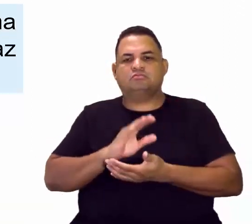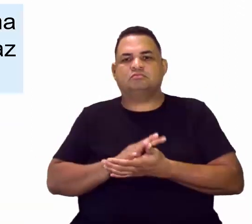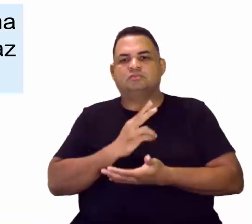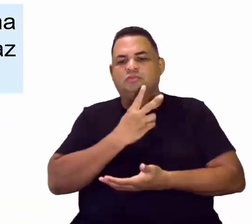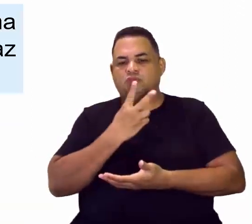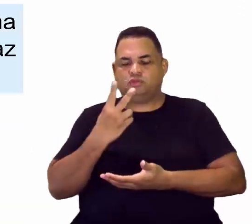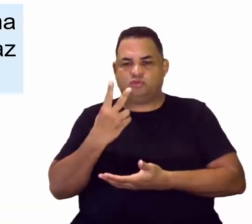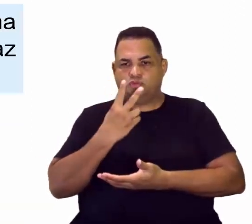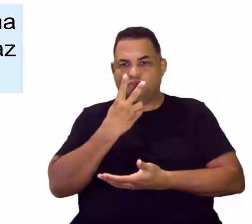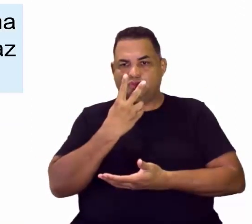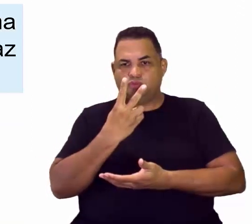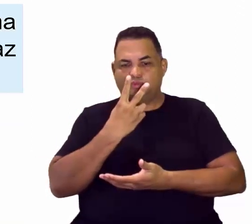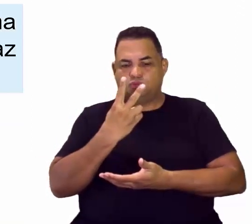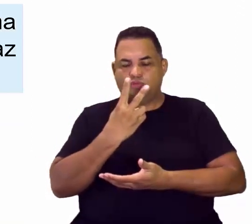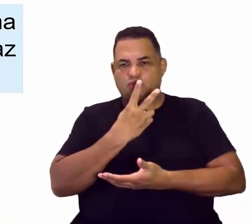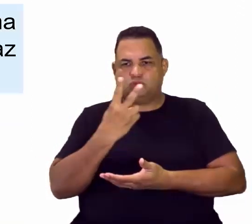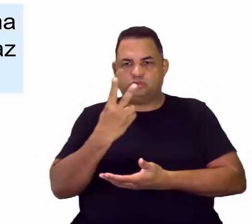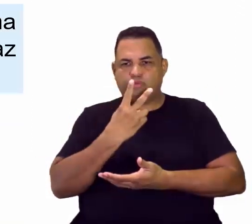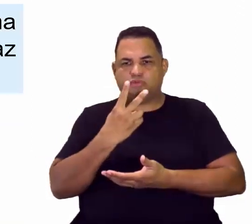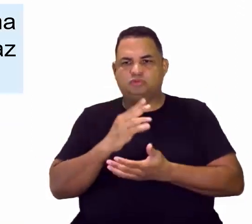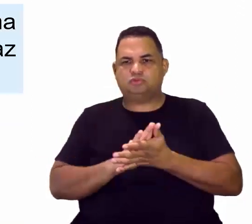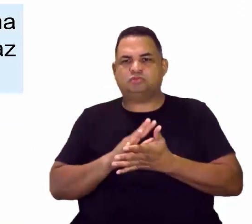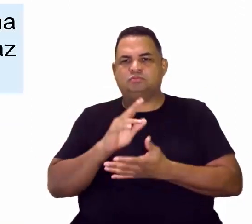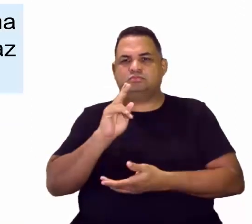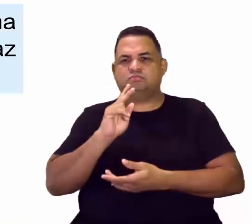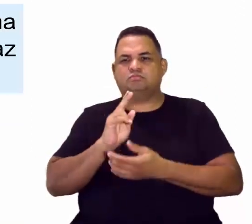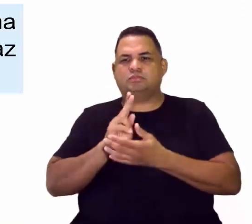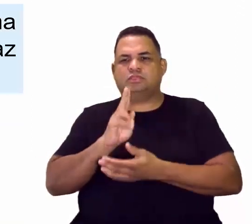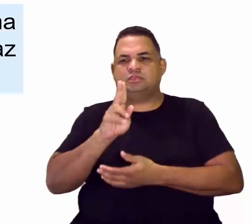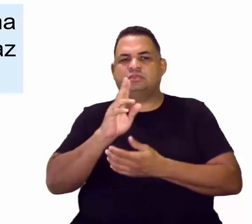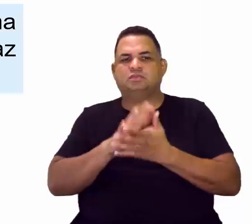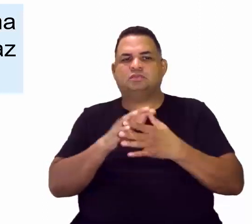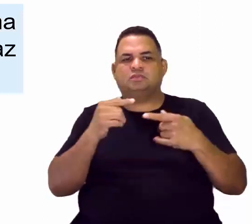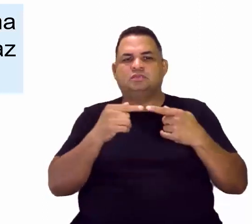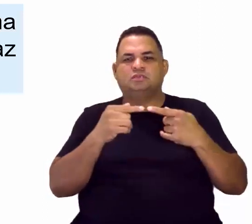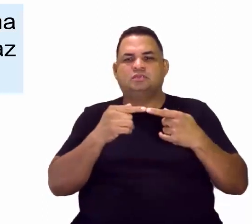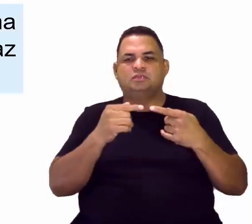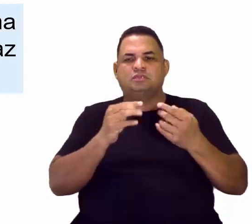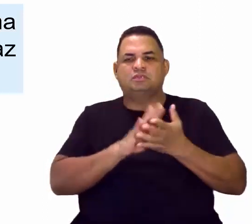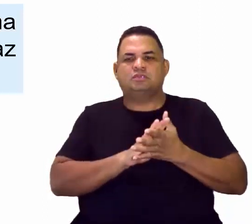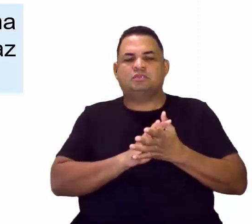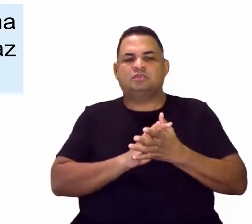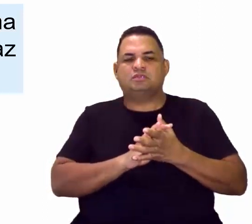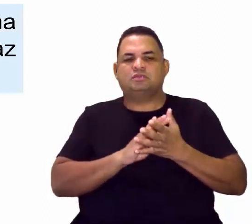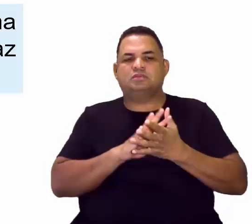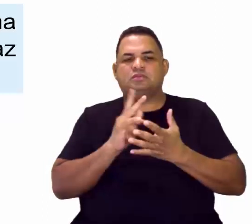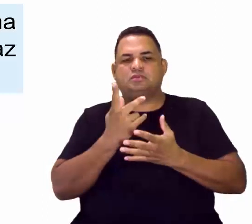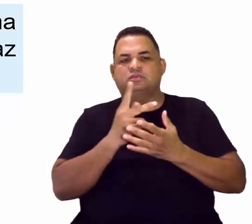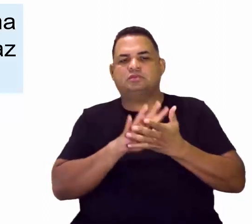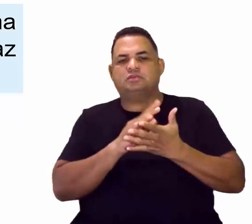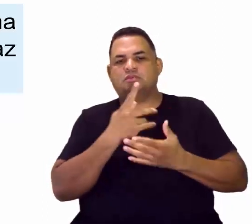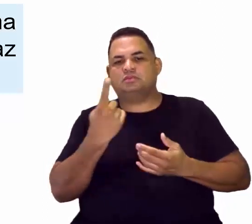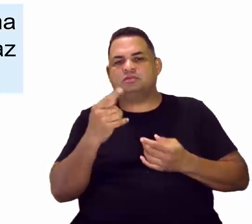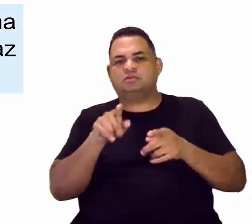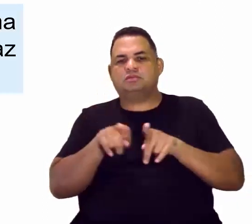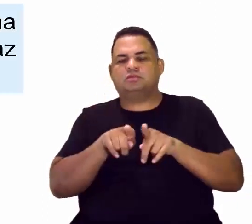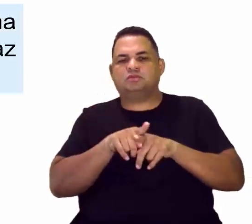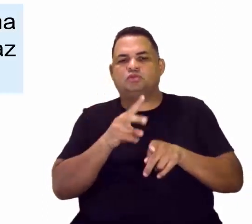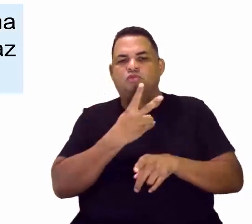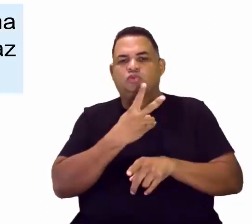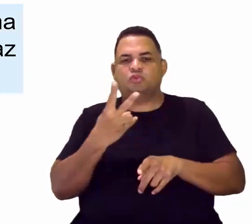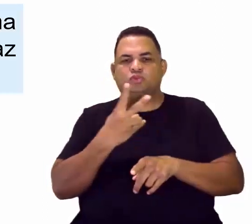que ocorre de dipolo permanente, nós temos as ligações de hidrogênio e temos a interação de